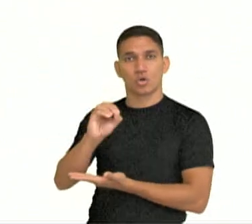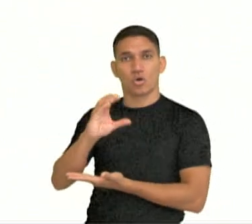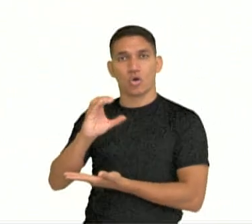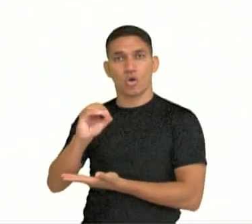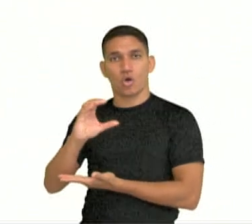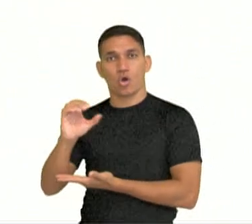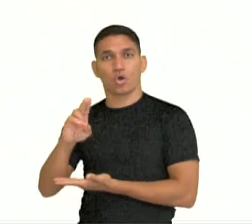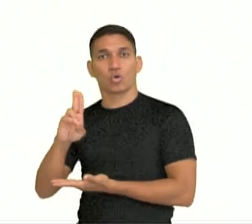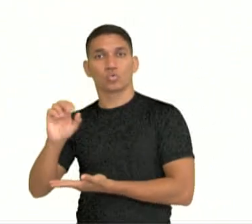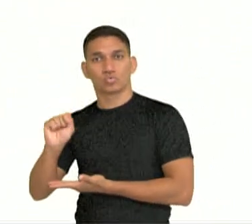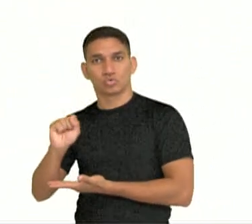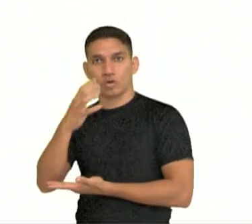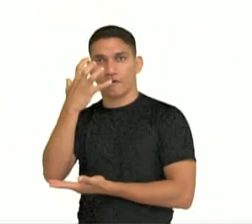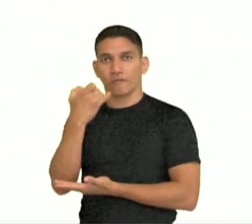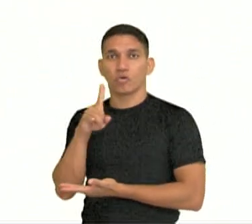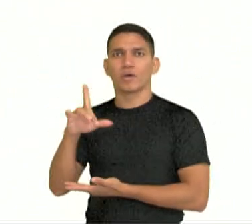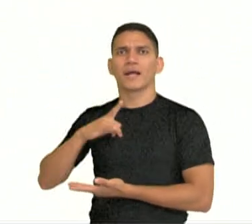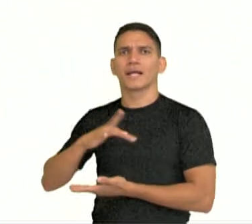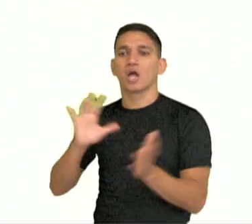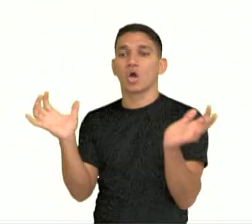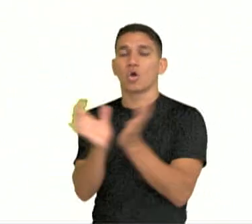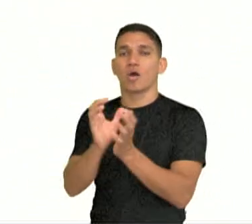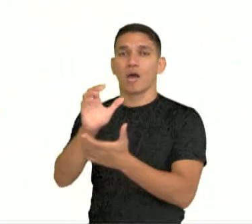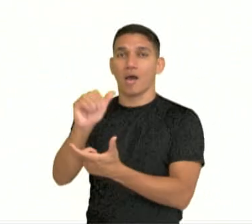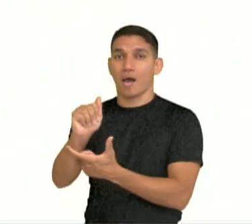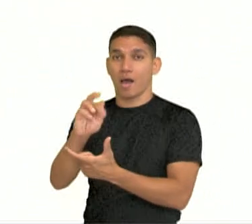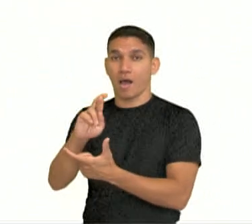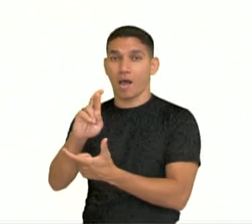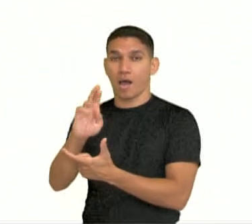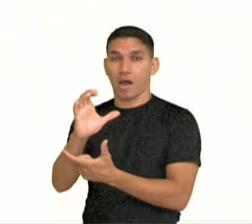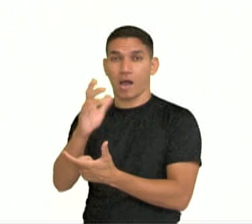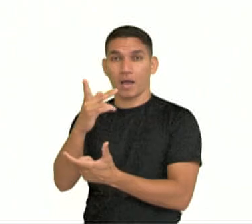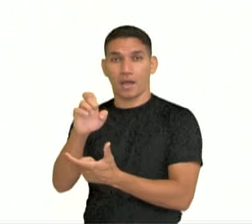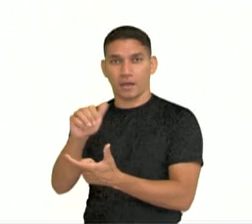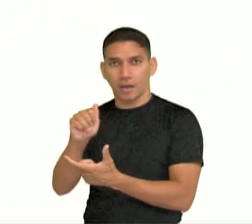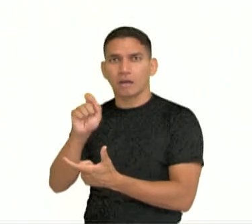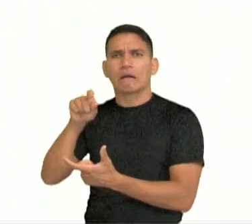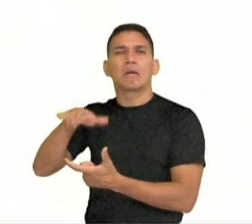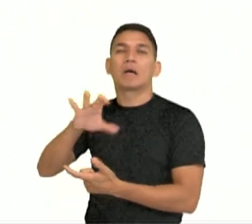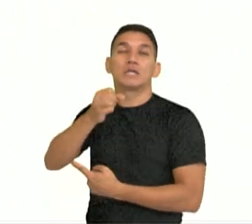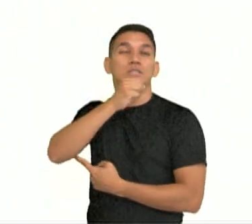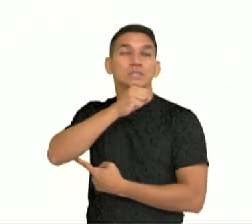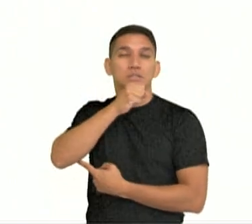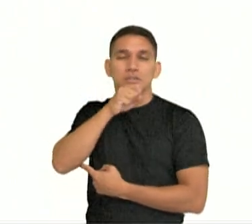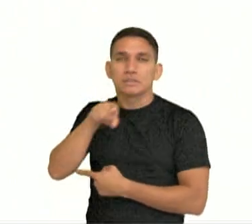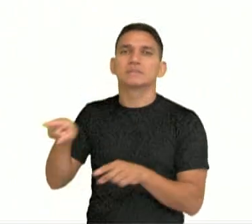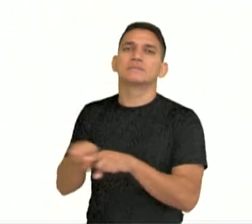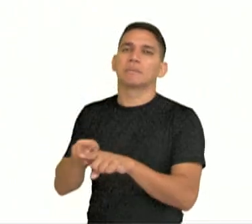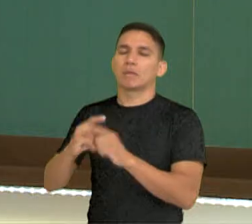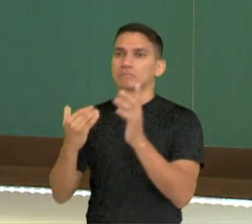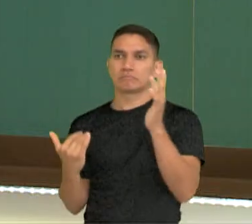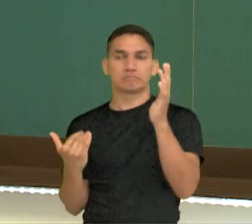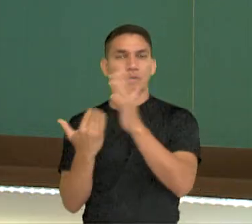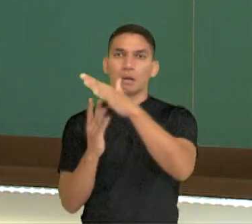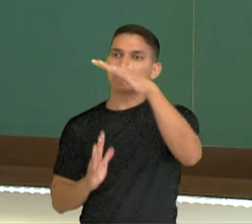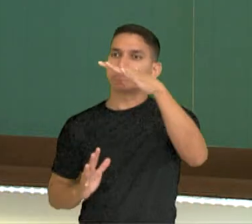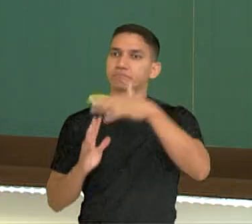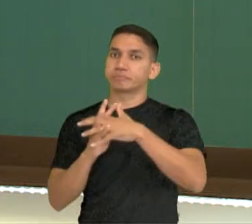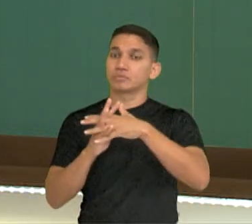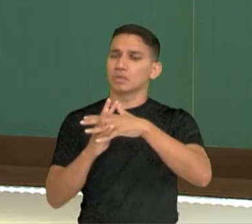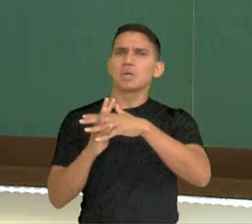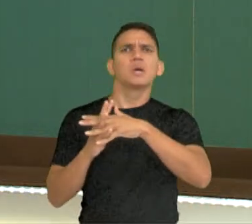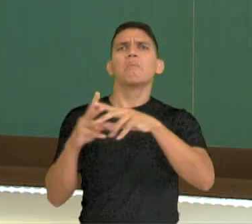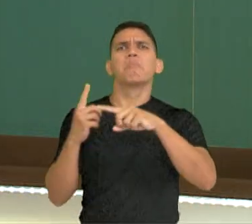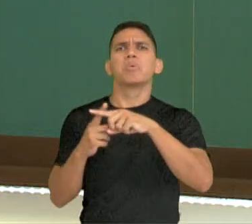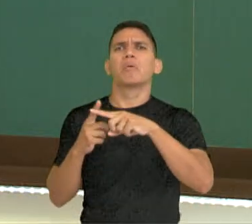bactéria que pertence ao domínio Archaea, que são as bactérias mais primitivas, e elas são chamadas também de extremófilas, porque elas conseguem sobreviver